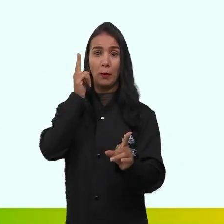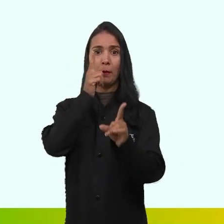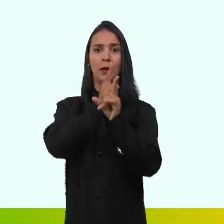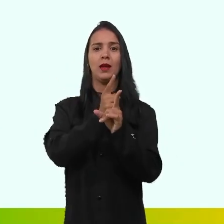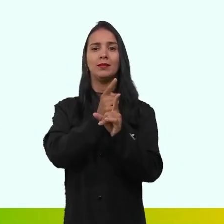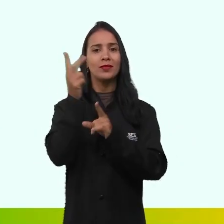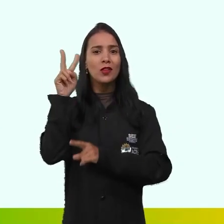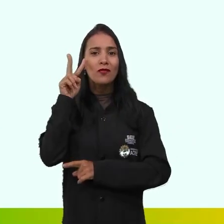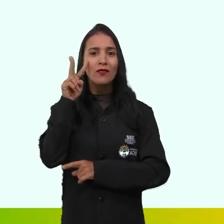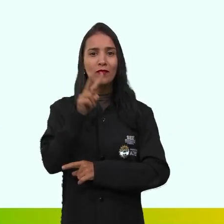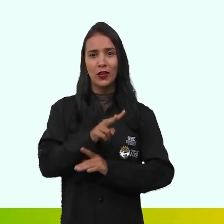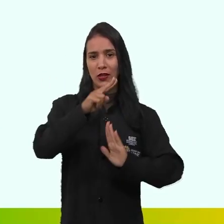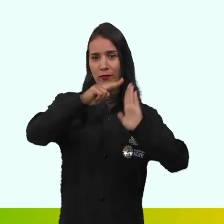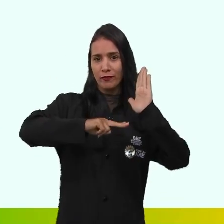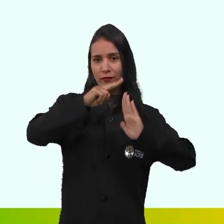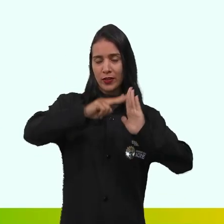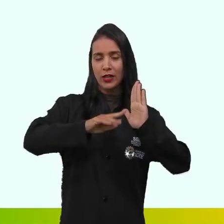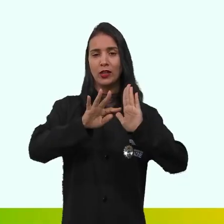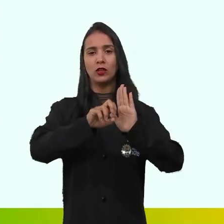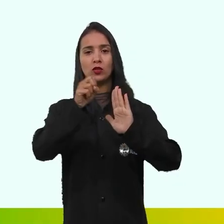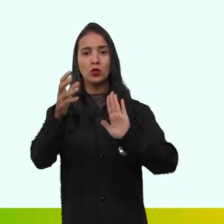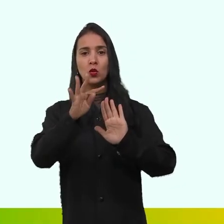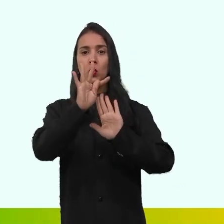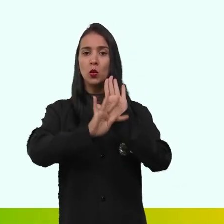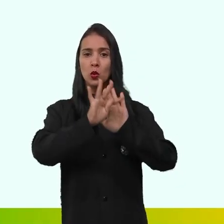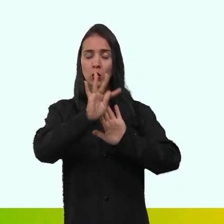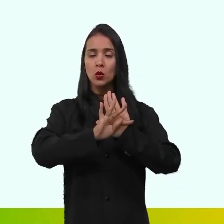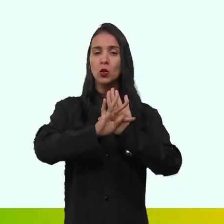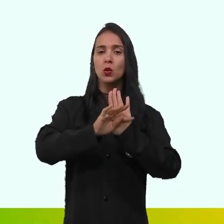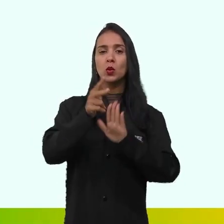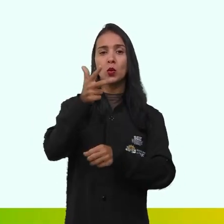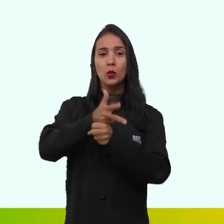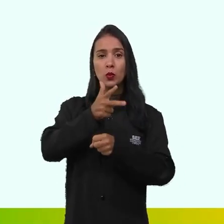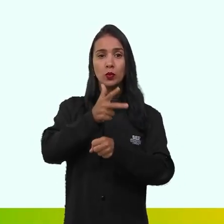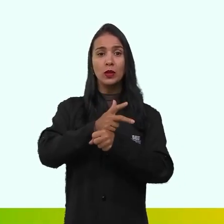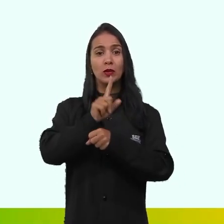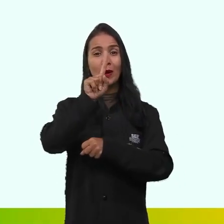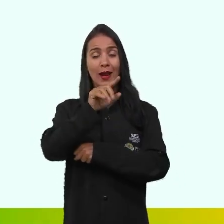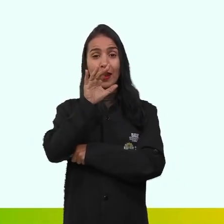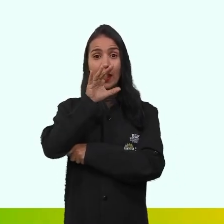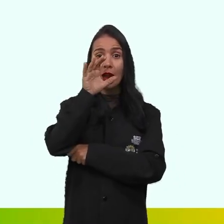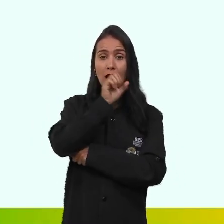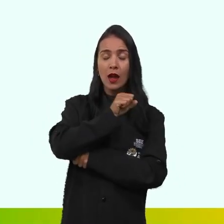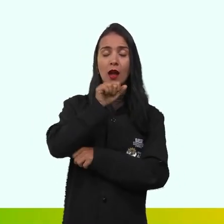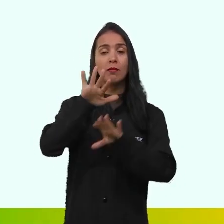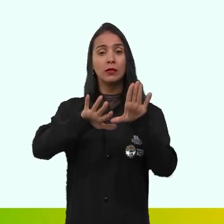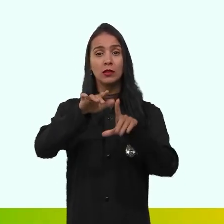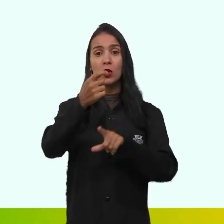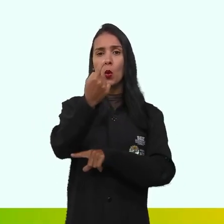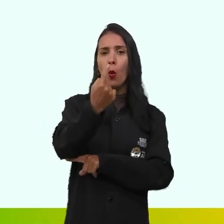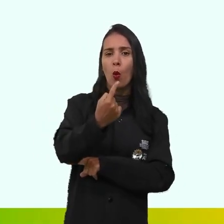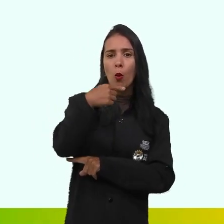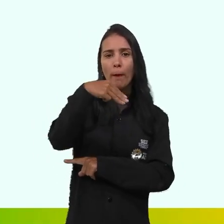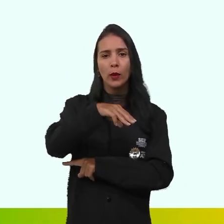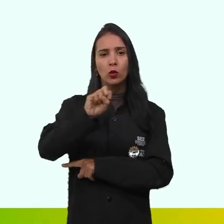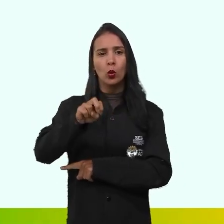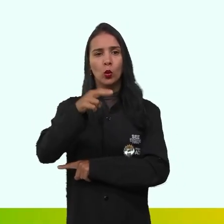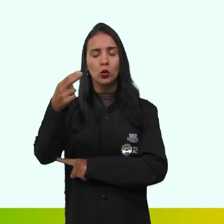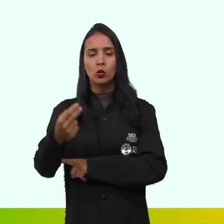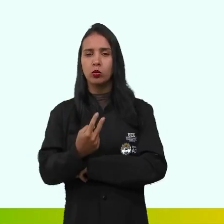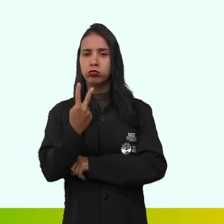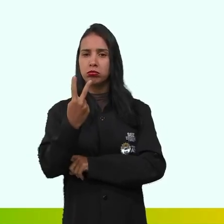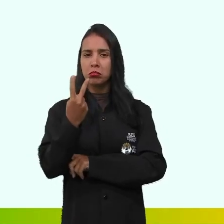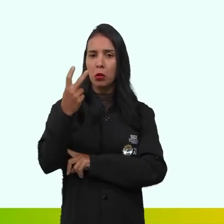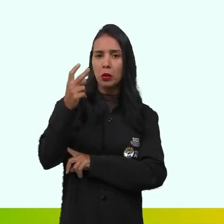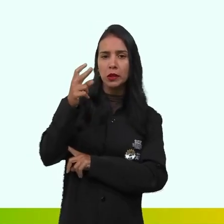se espalhem em questão de minutos, inclusive segundos. Então, atingem milhões de pessoas em pouco tempo. Então,